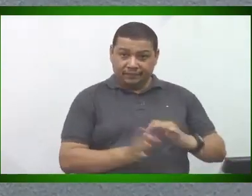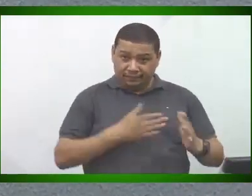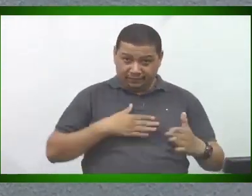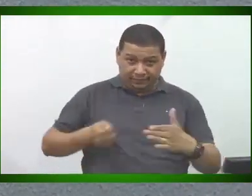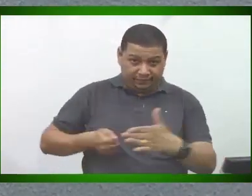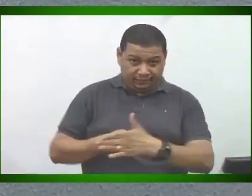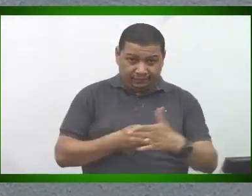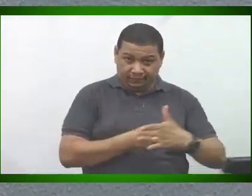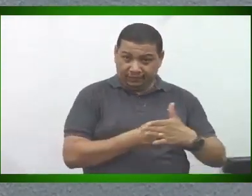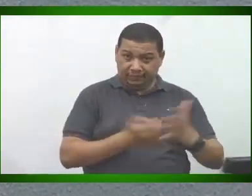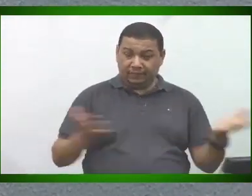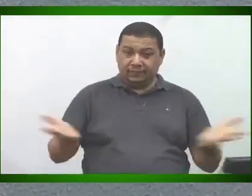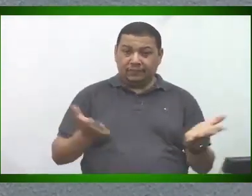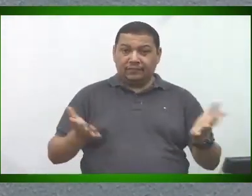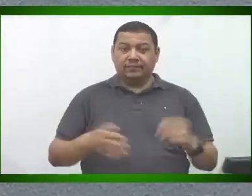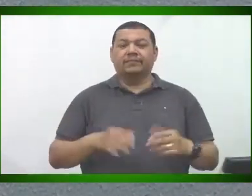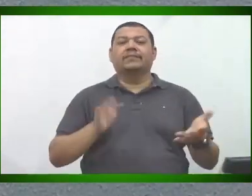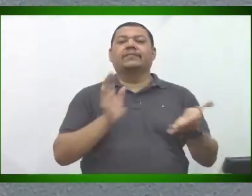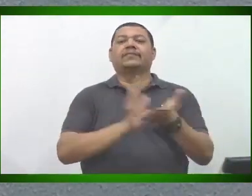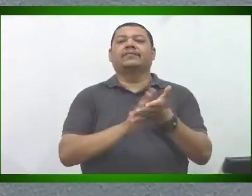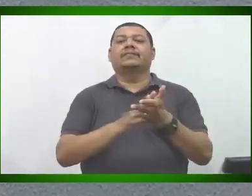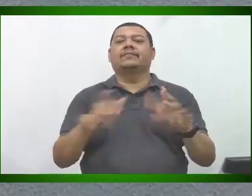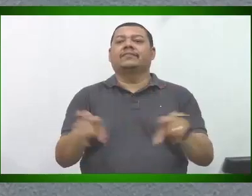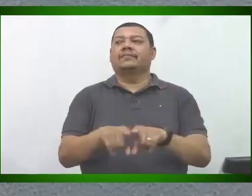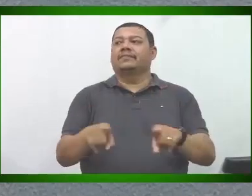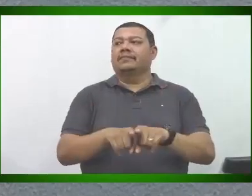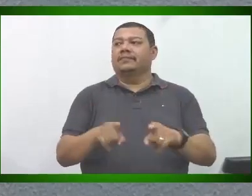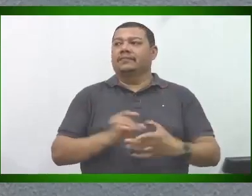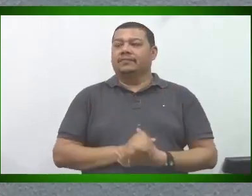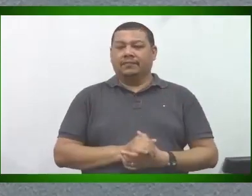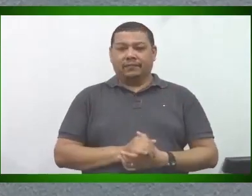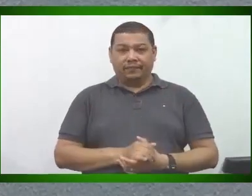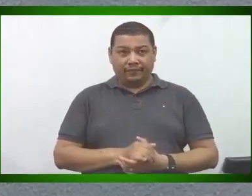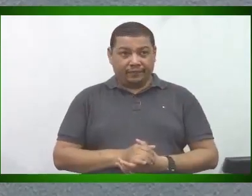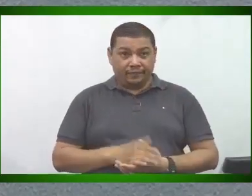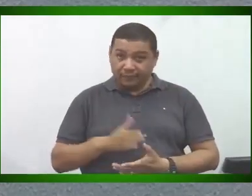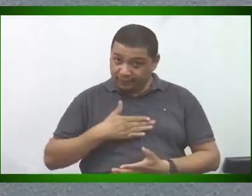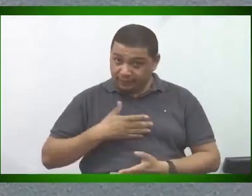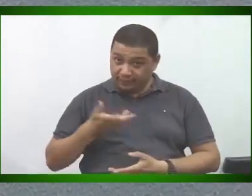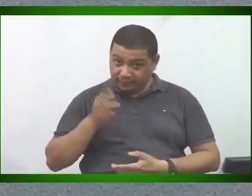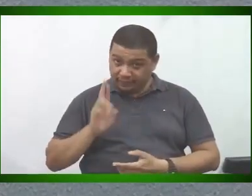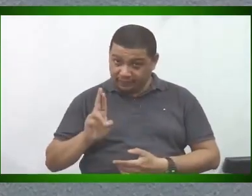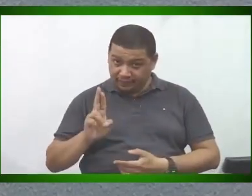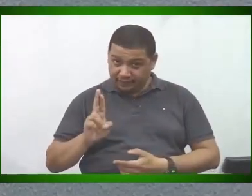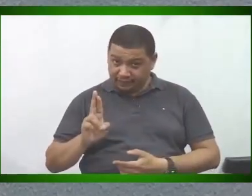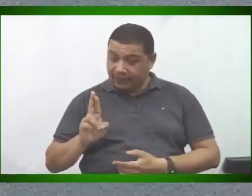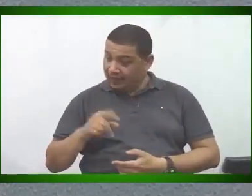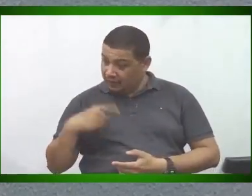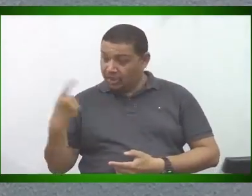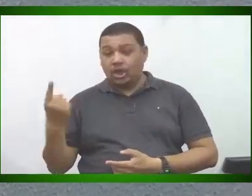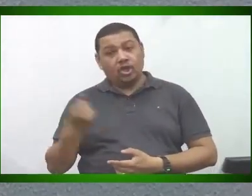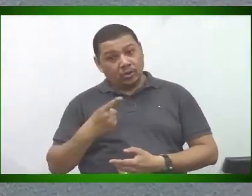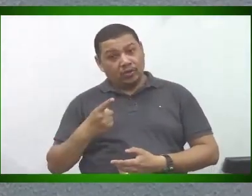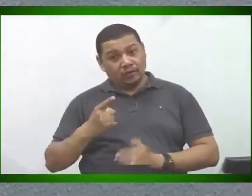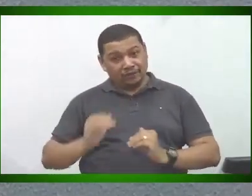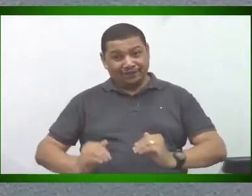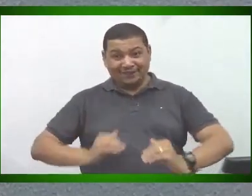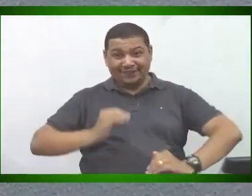de hoje, né? Parabenizamos também, e eu tenho certeza que nós vamos aí evoluindo